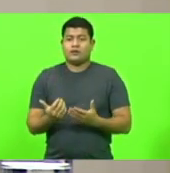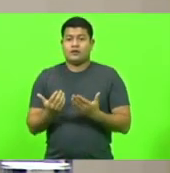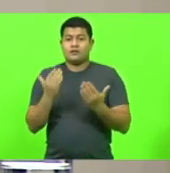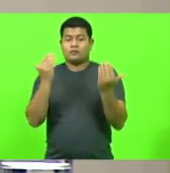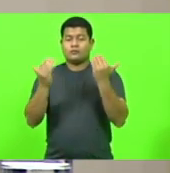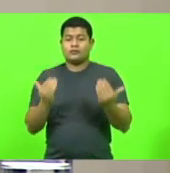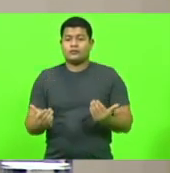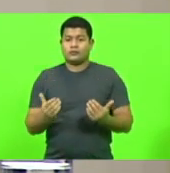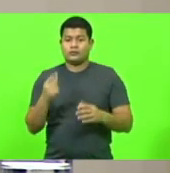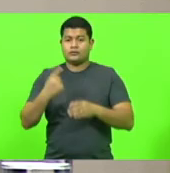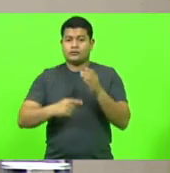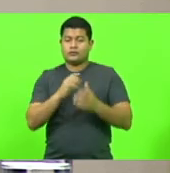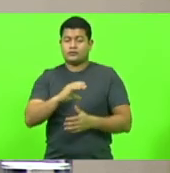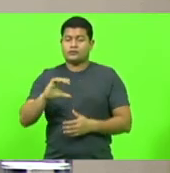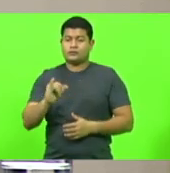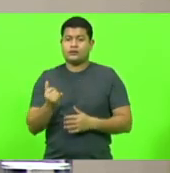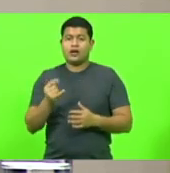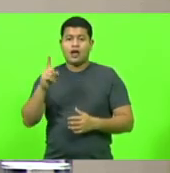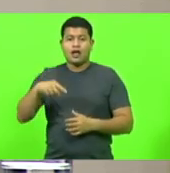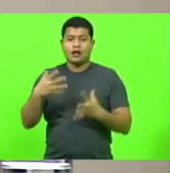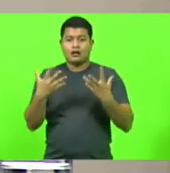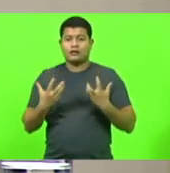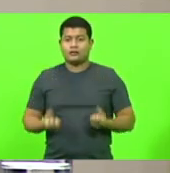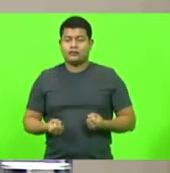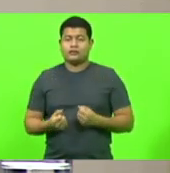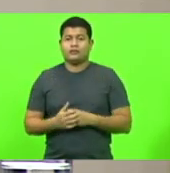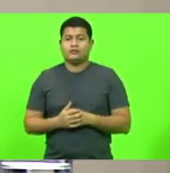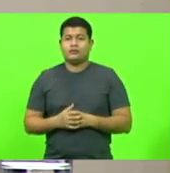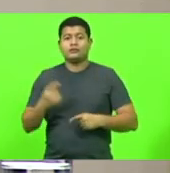pela admissibilidade. Em discussão.